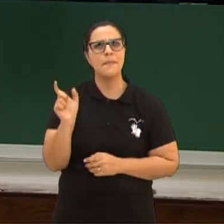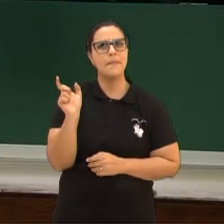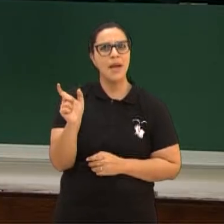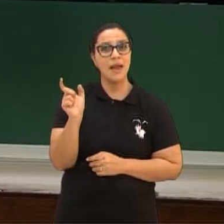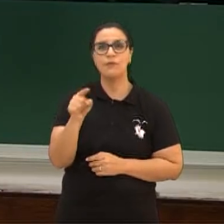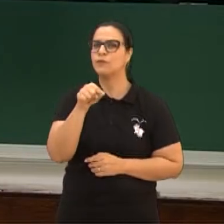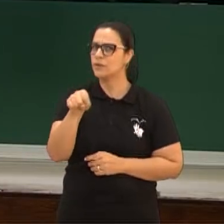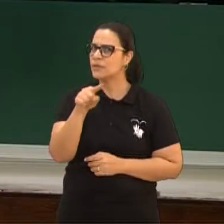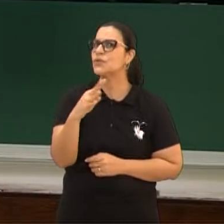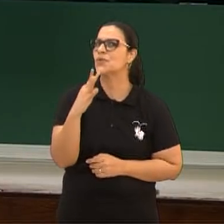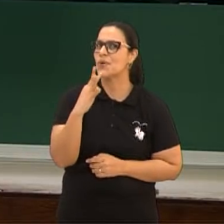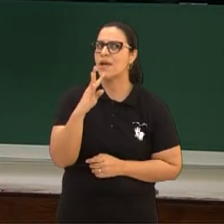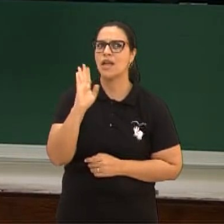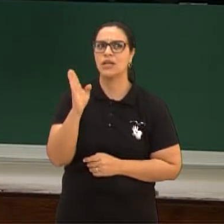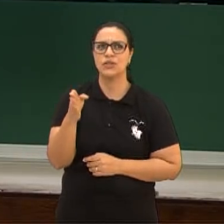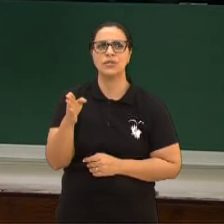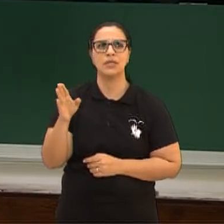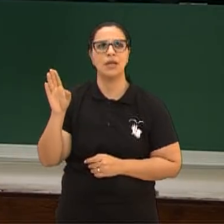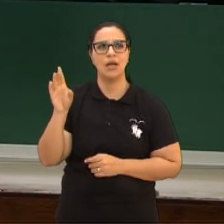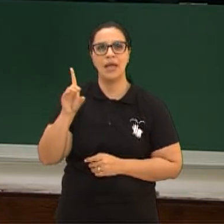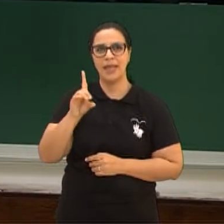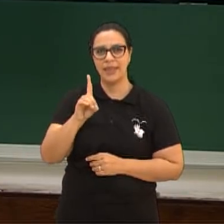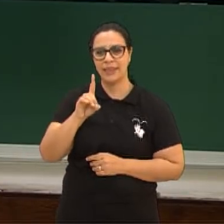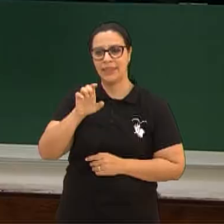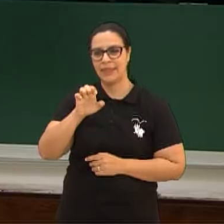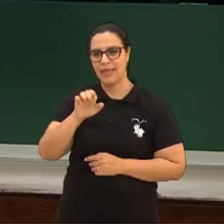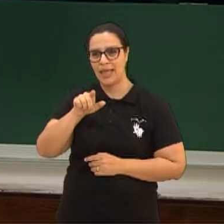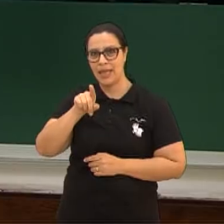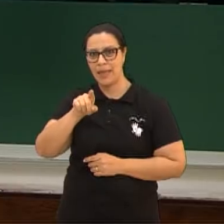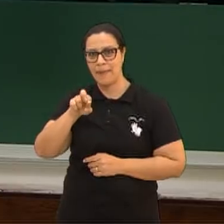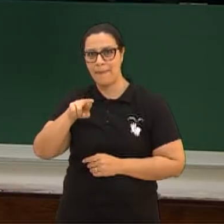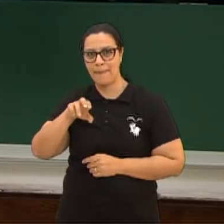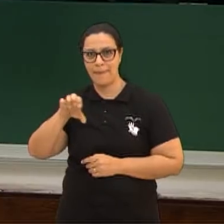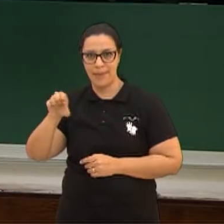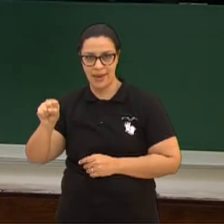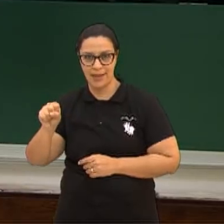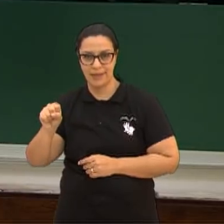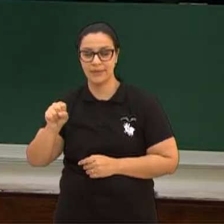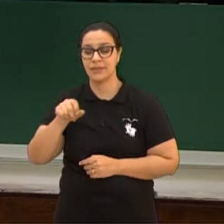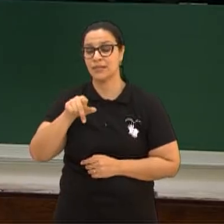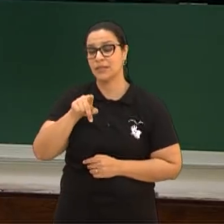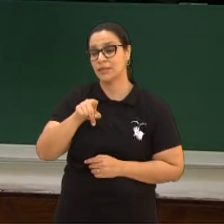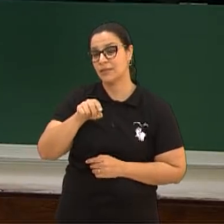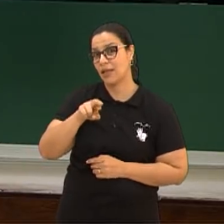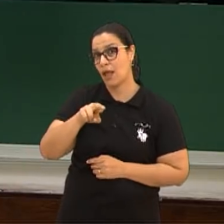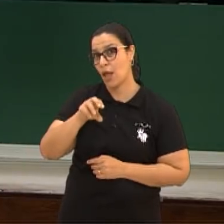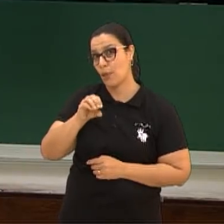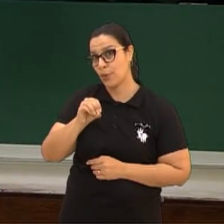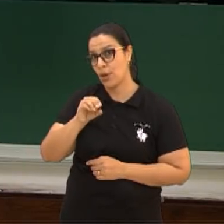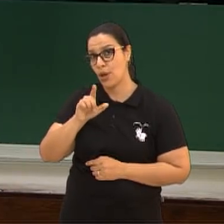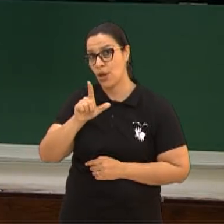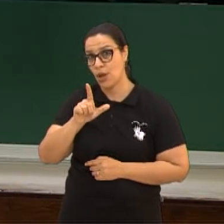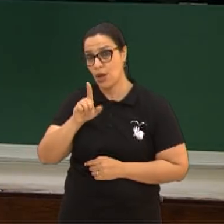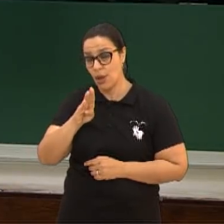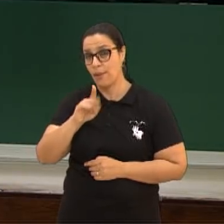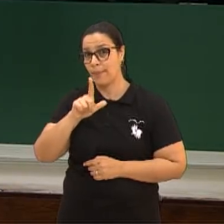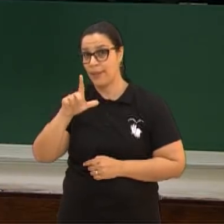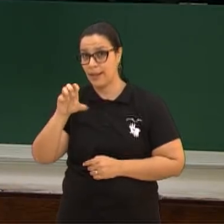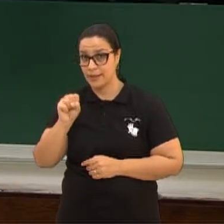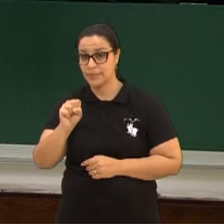palavrinhas conhecidas. Depress, problems, listening,